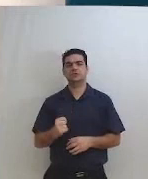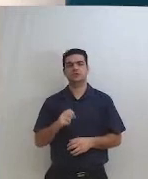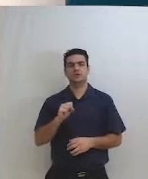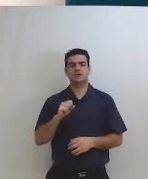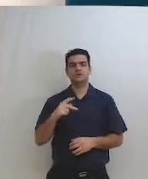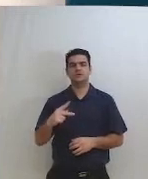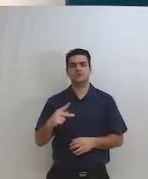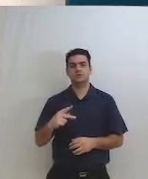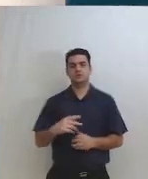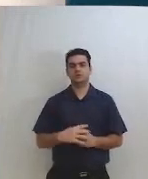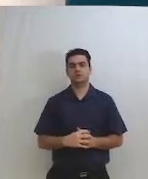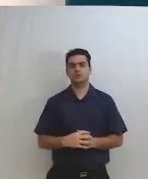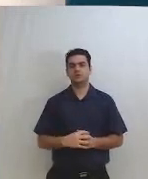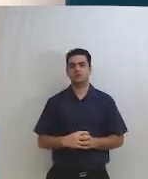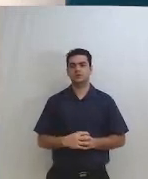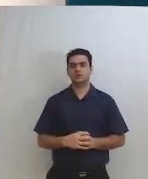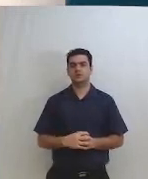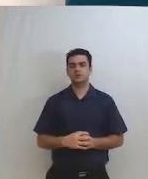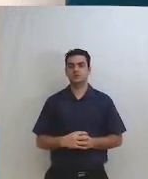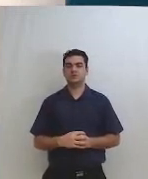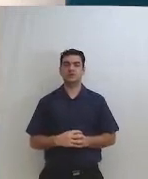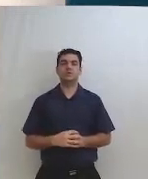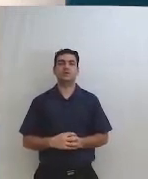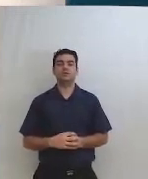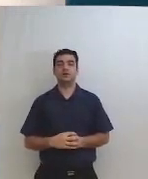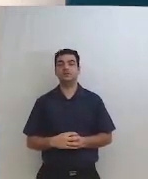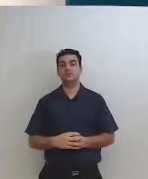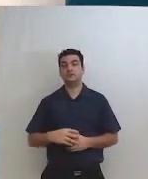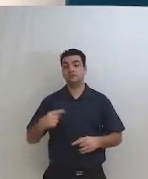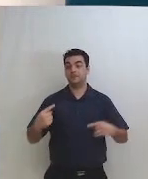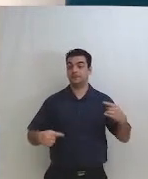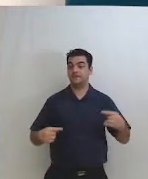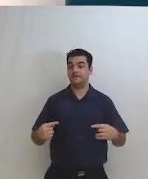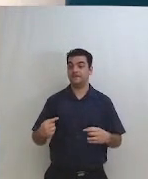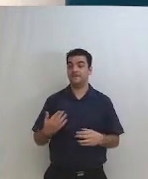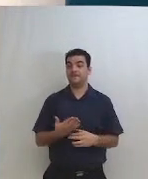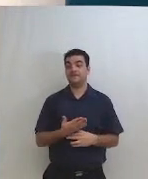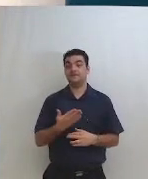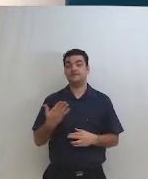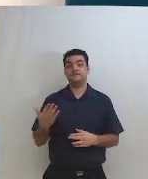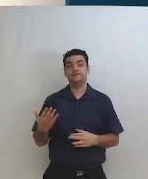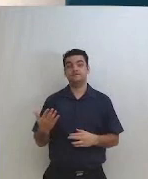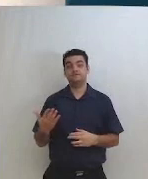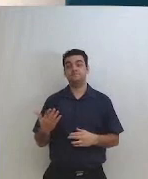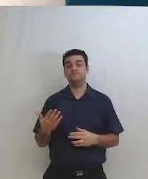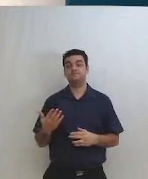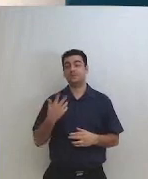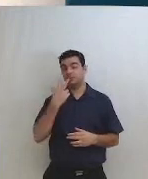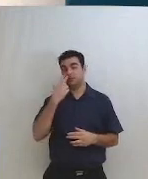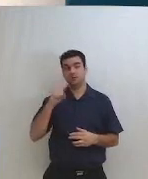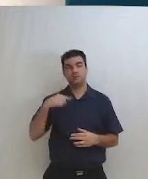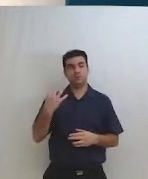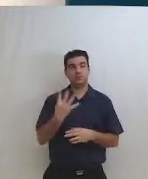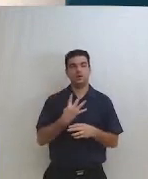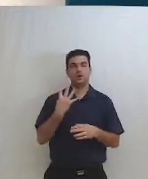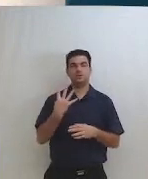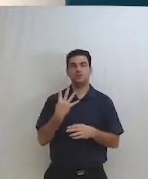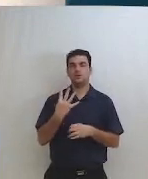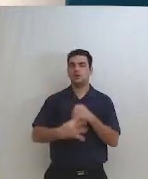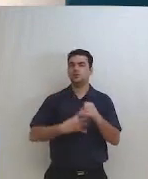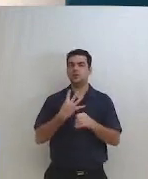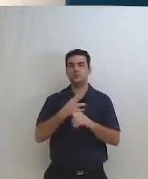E o recorrente está condenado, como em curso no artigo 333 do Código Penal, a pena de 4 anos de reclusão, regime